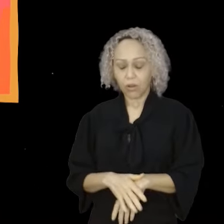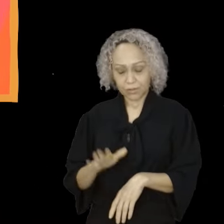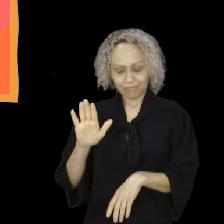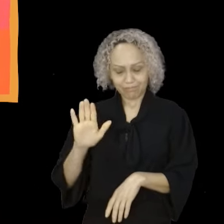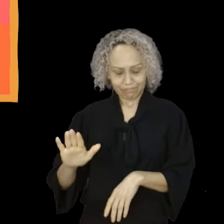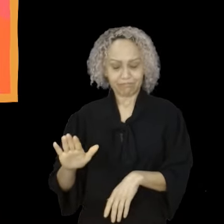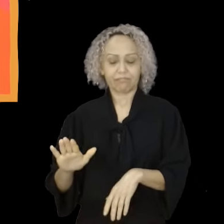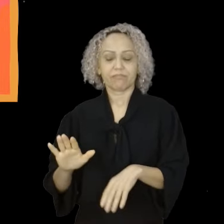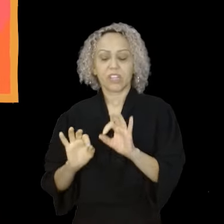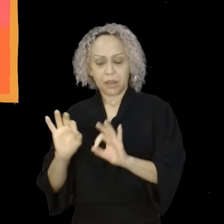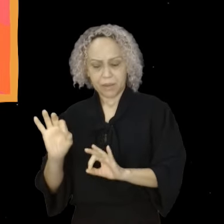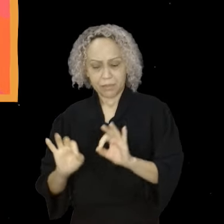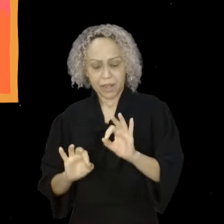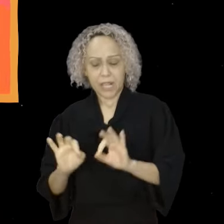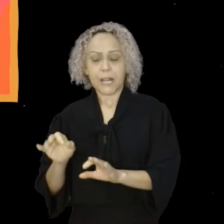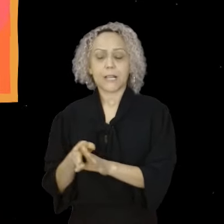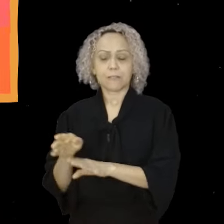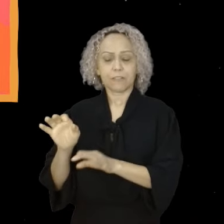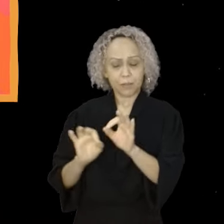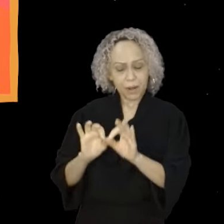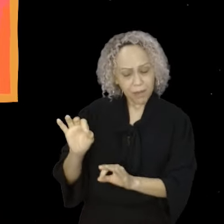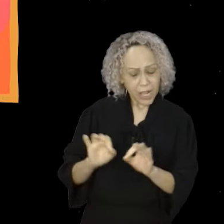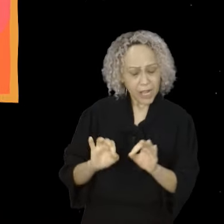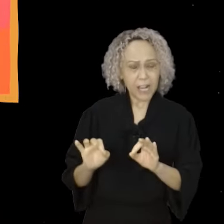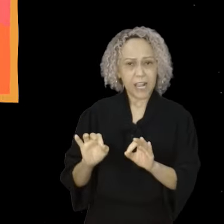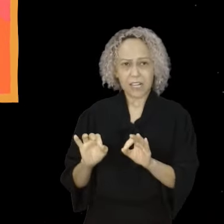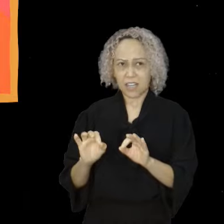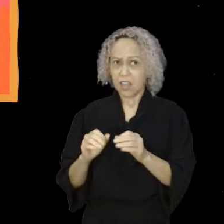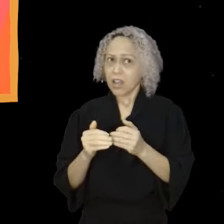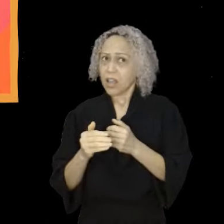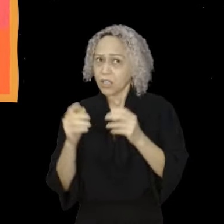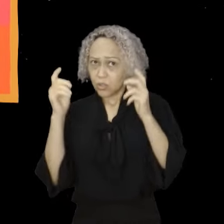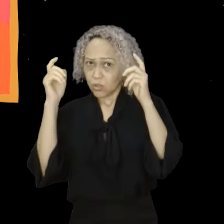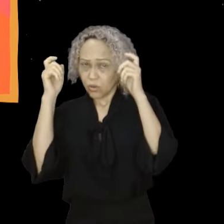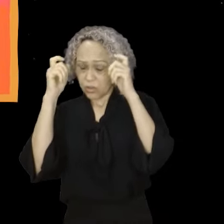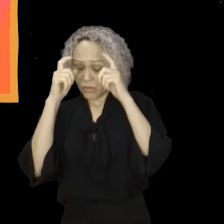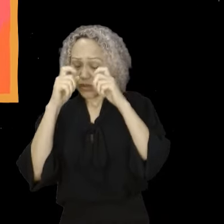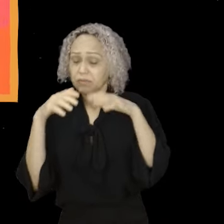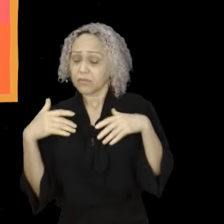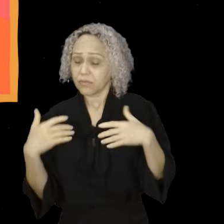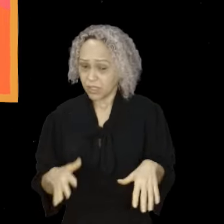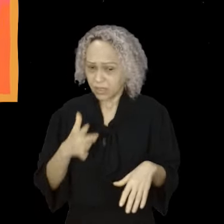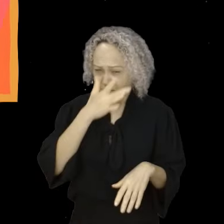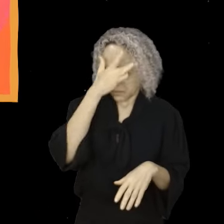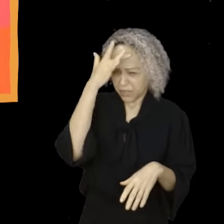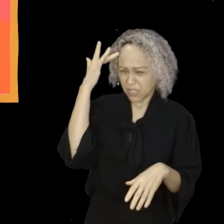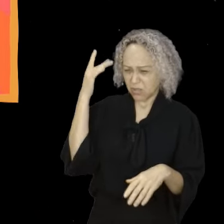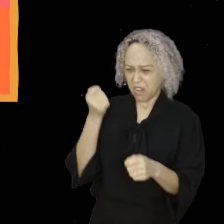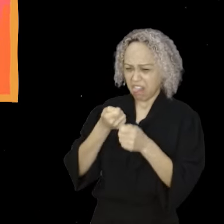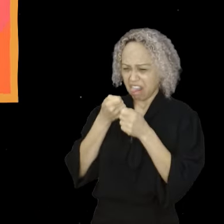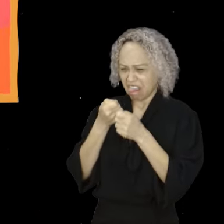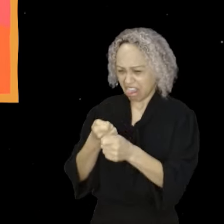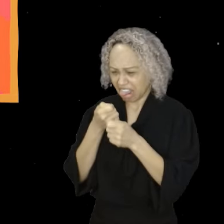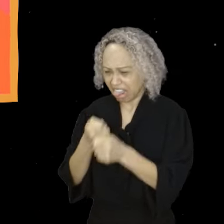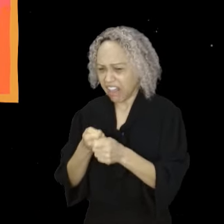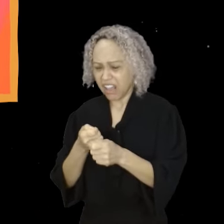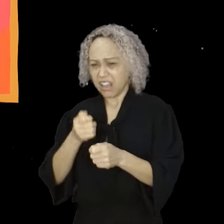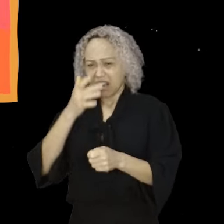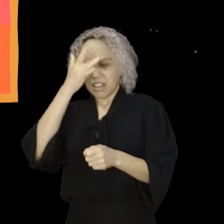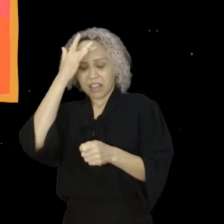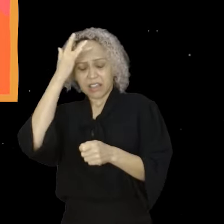difíceis, vai ficar complicado, as pessoas vão atacar, vão dizer que tá errada, vão dizer que as pessoas que você